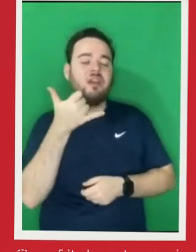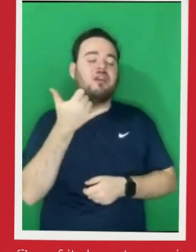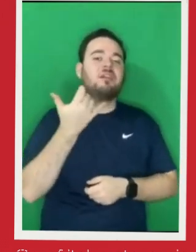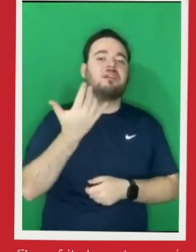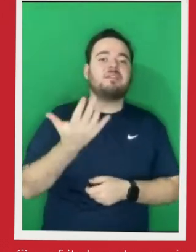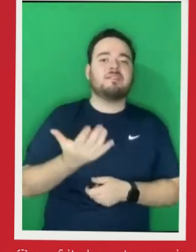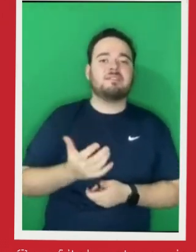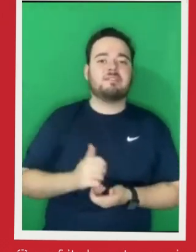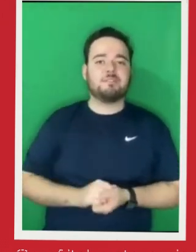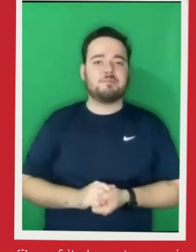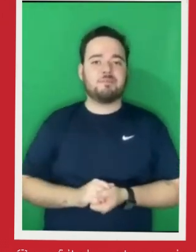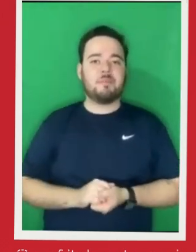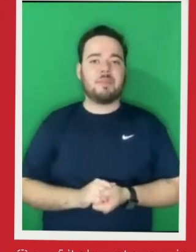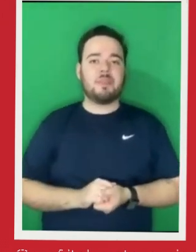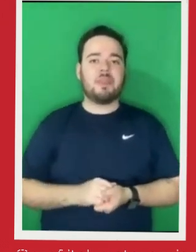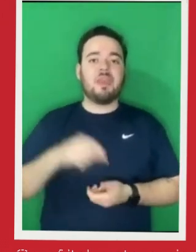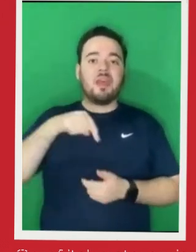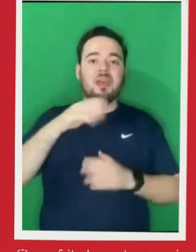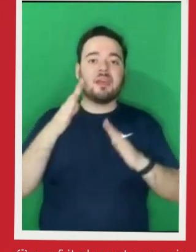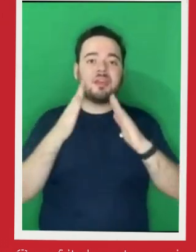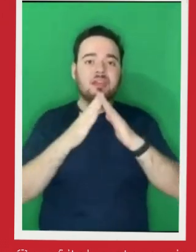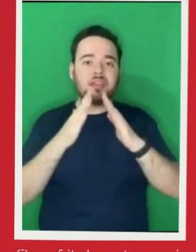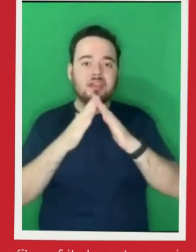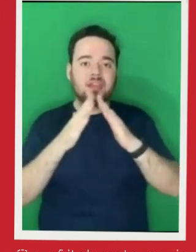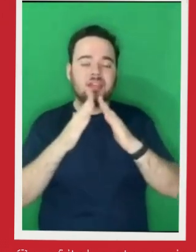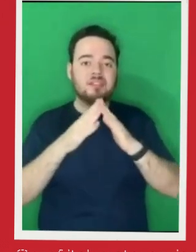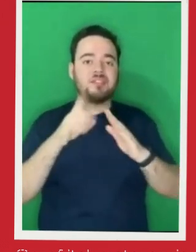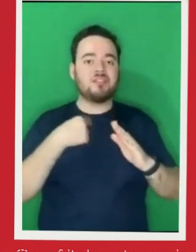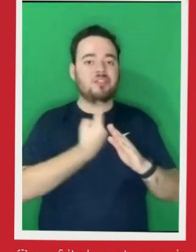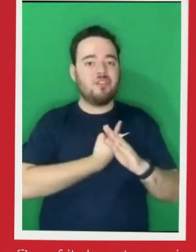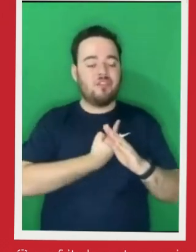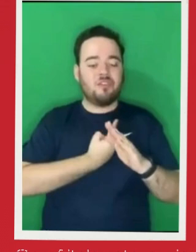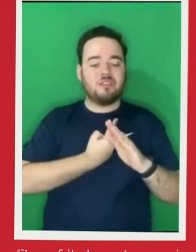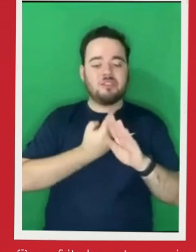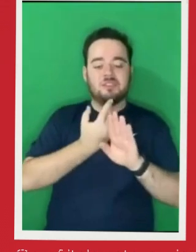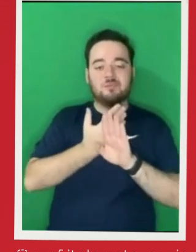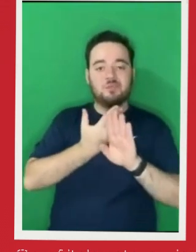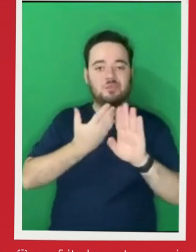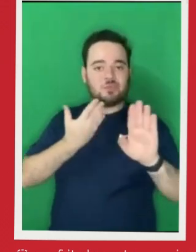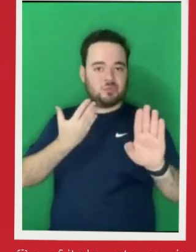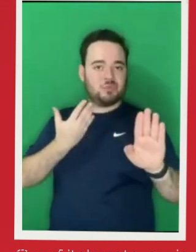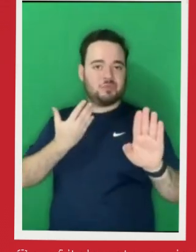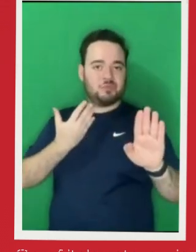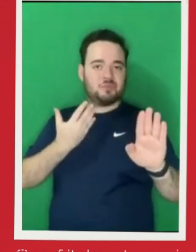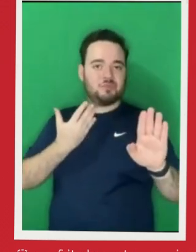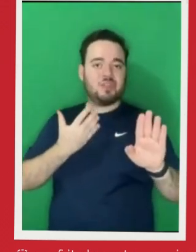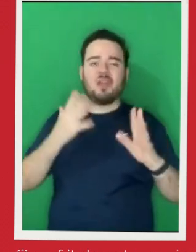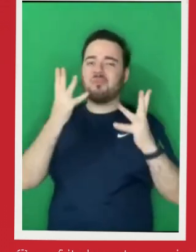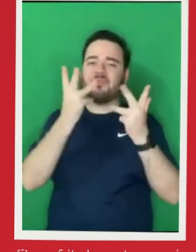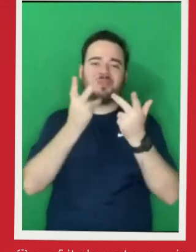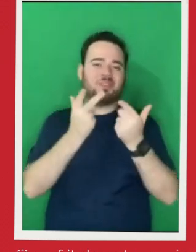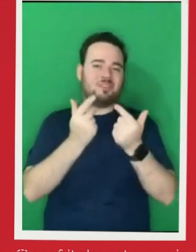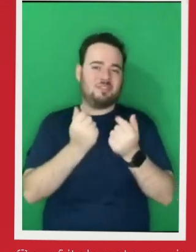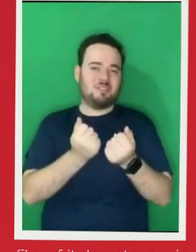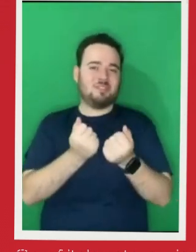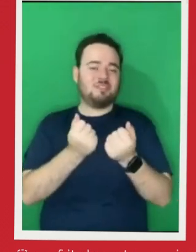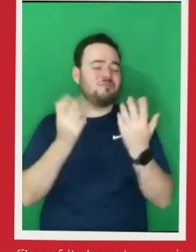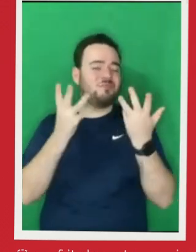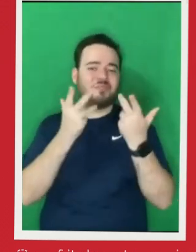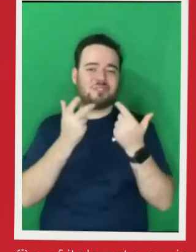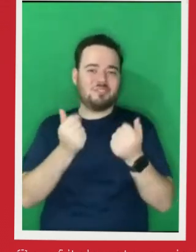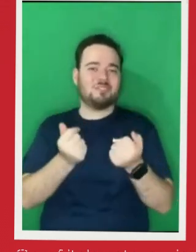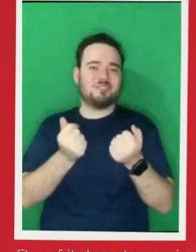tá? Aqui em casa lemos juntas e também separadamente. Ler uma para outra é uma forma de conexão, é uma delícia. É bonita mesmo, é muito